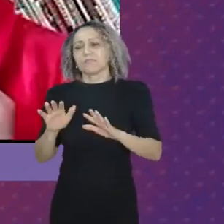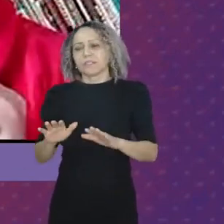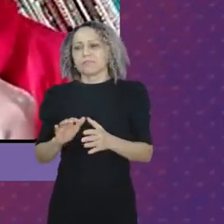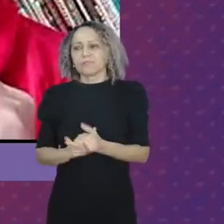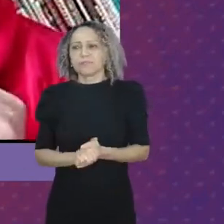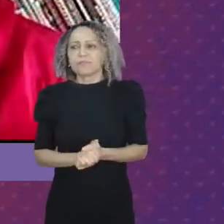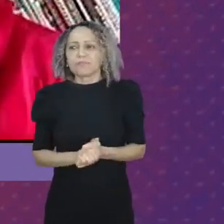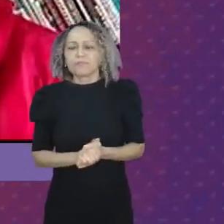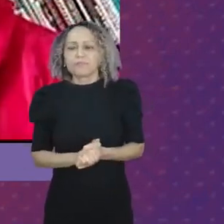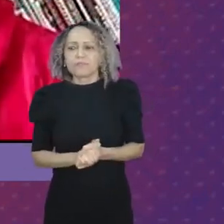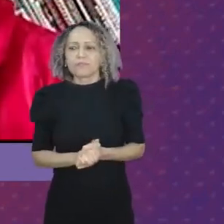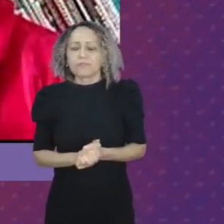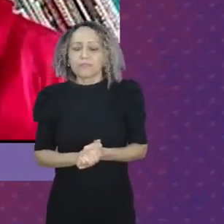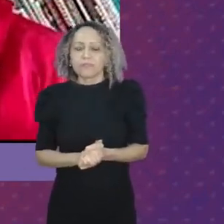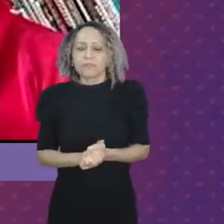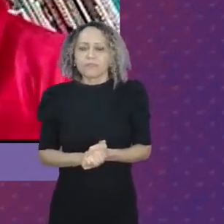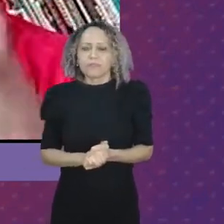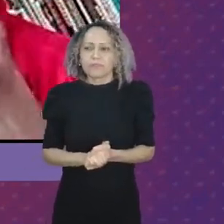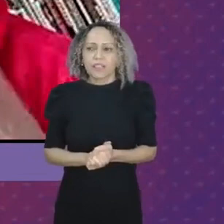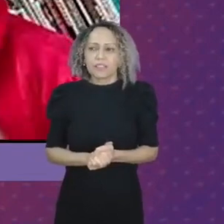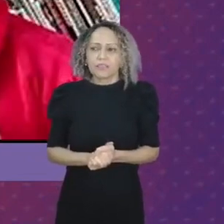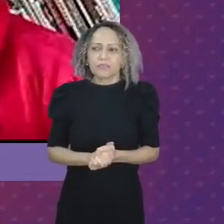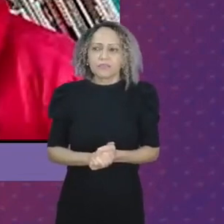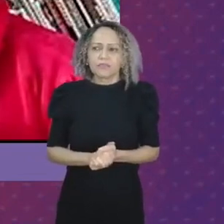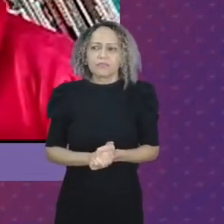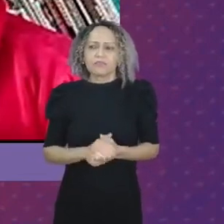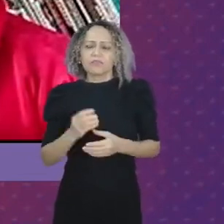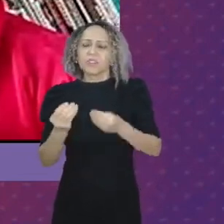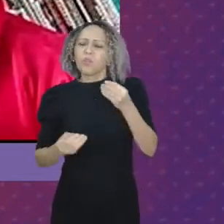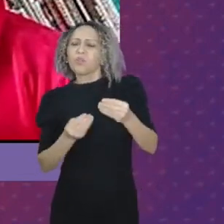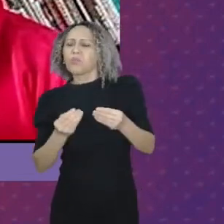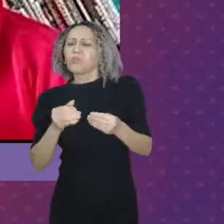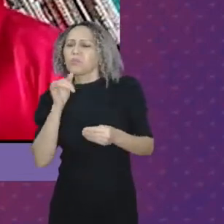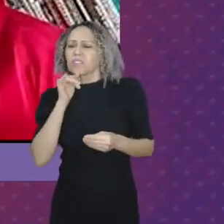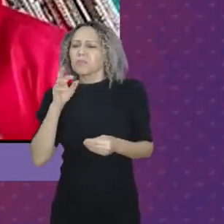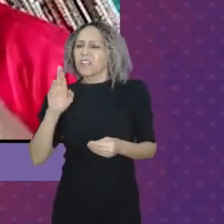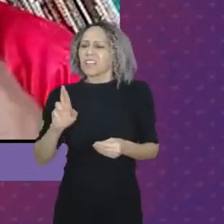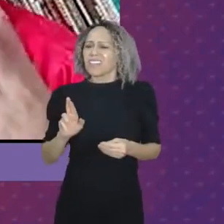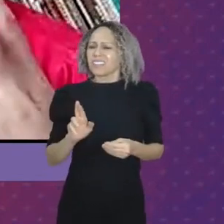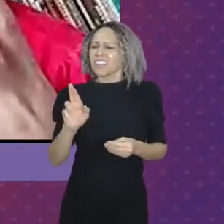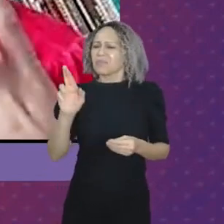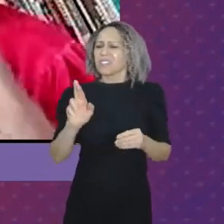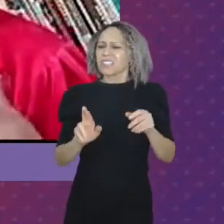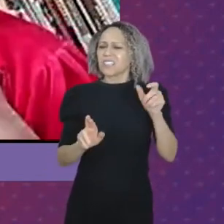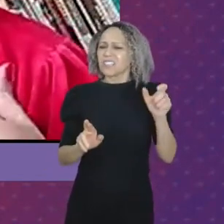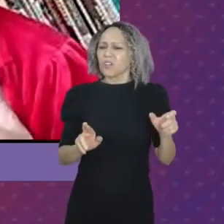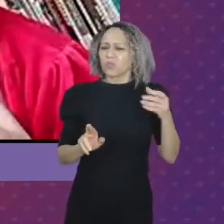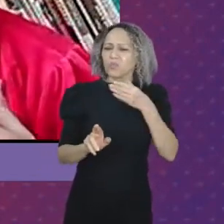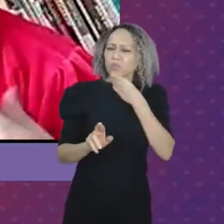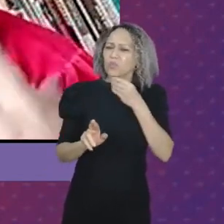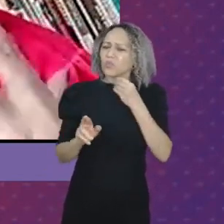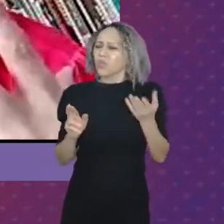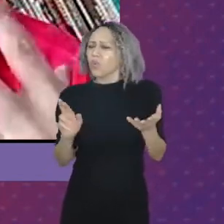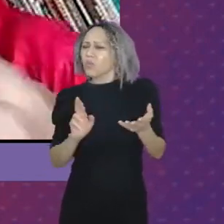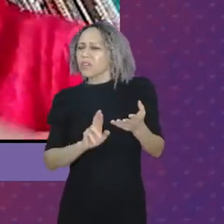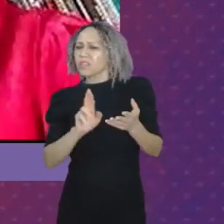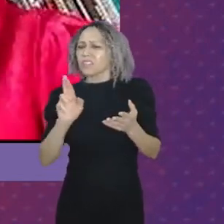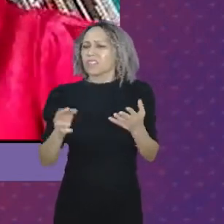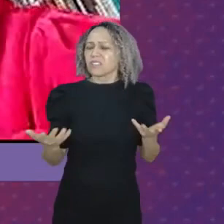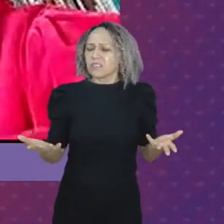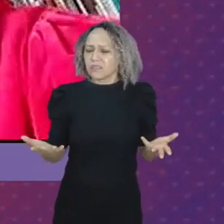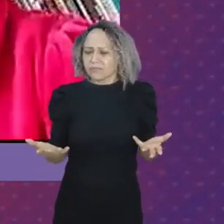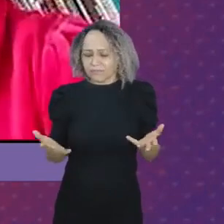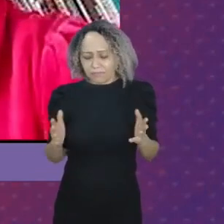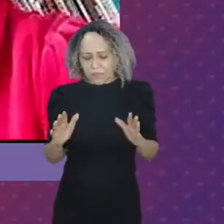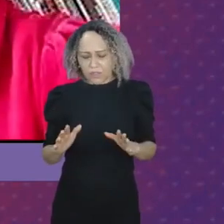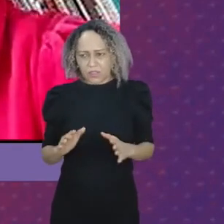A Estela falou na sua aula sobre a representação política dos jovens e a possibilidade de que sua prática política tenha vocação